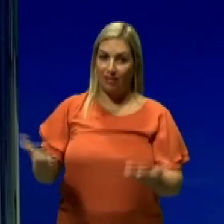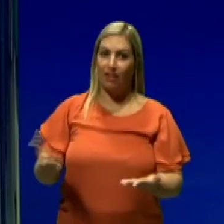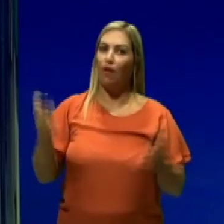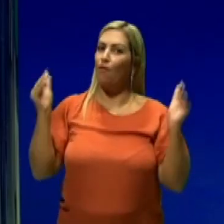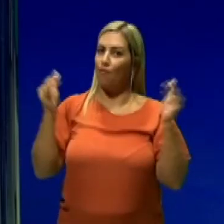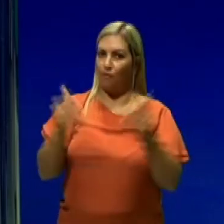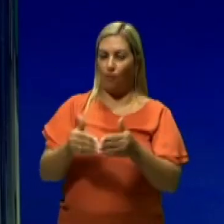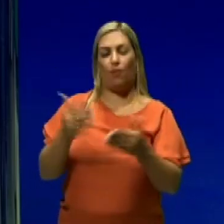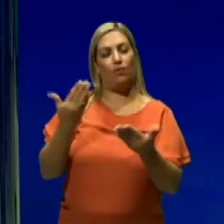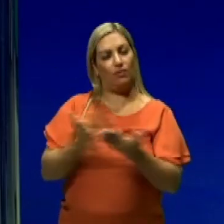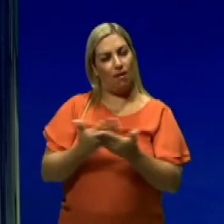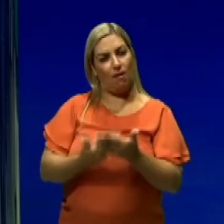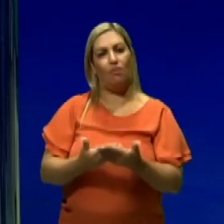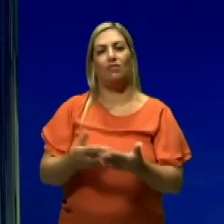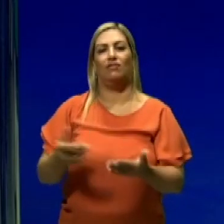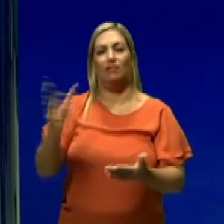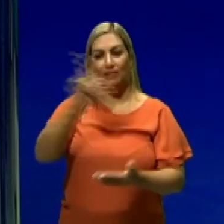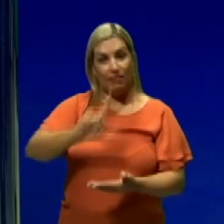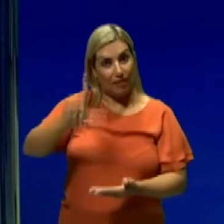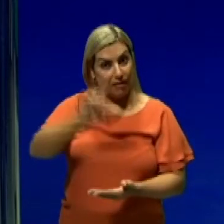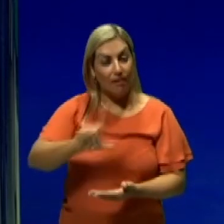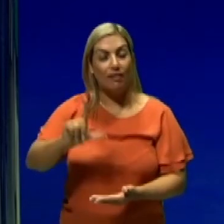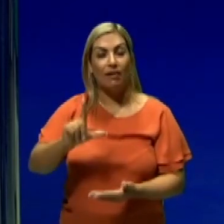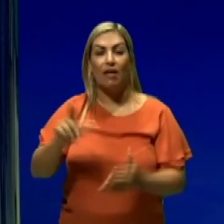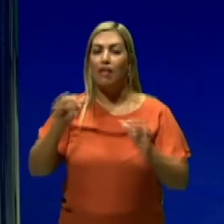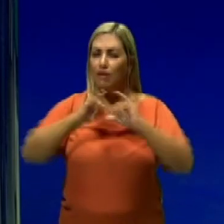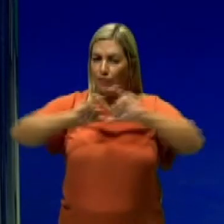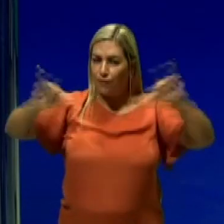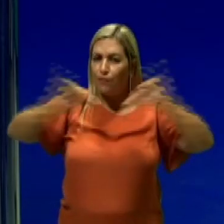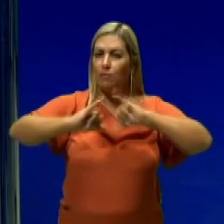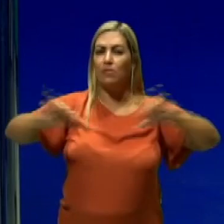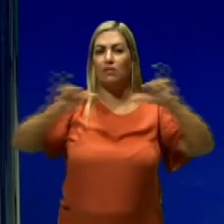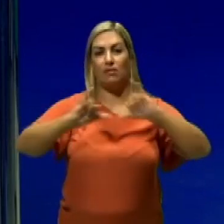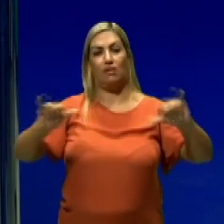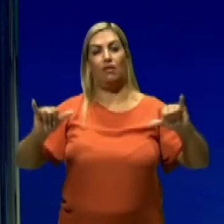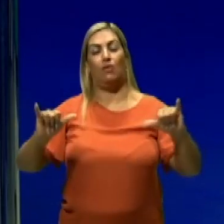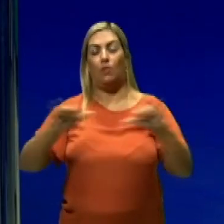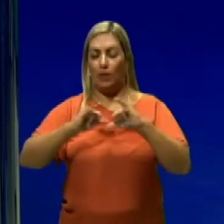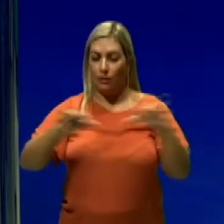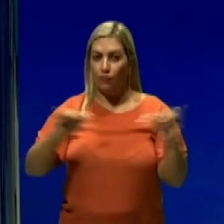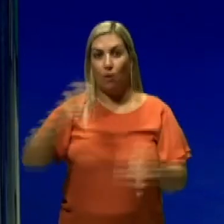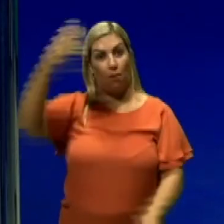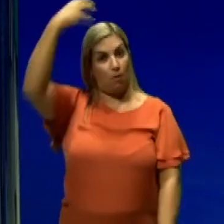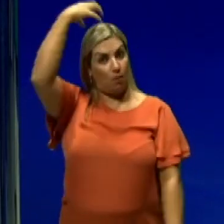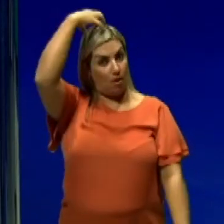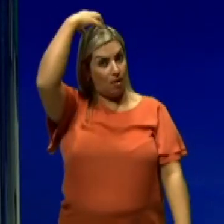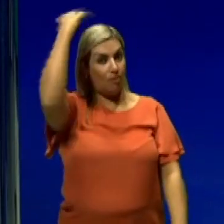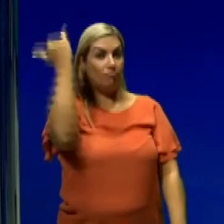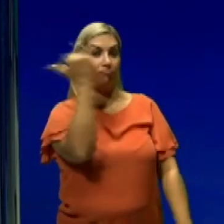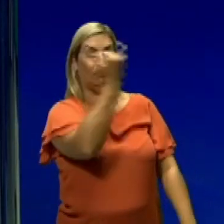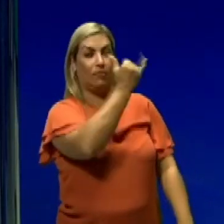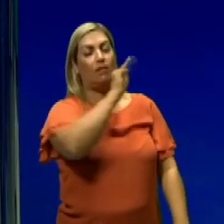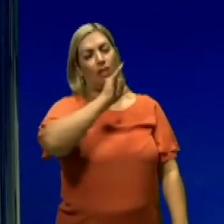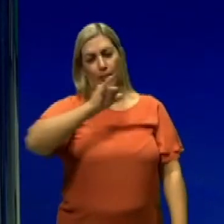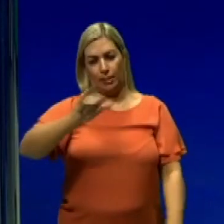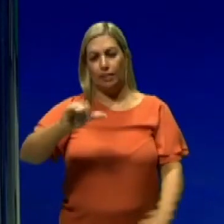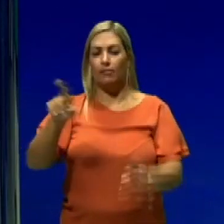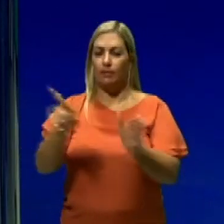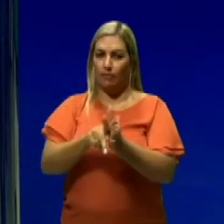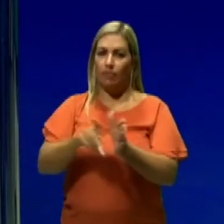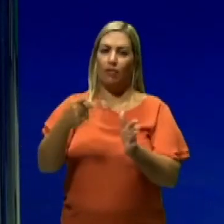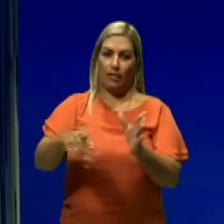é o foco dessa literatura uma literatura de informação que informa ao rei e catequiza